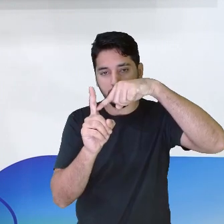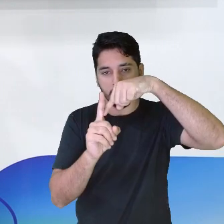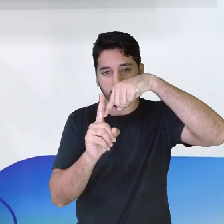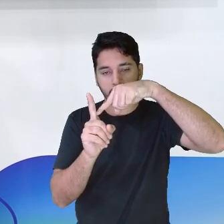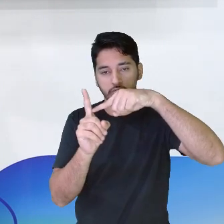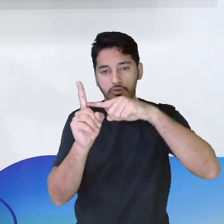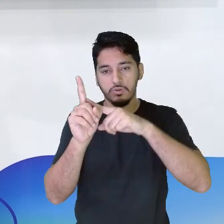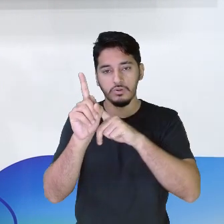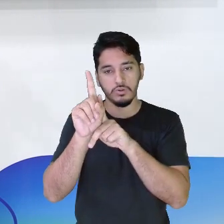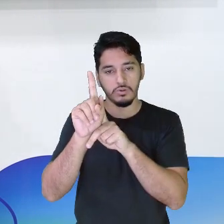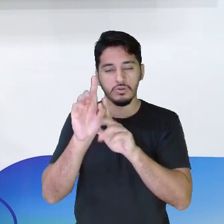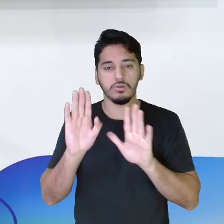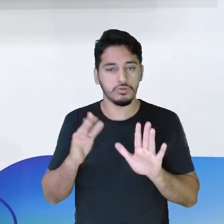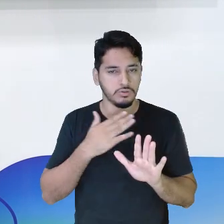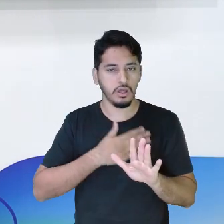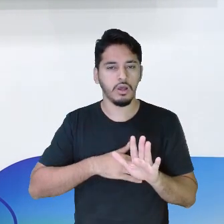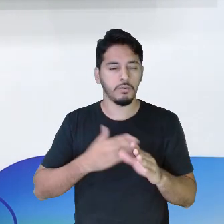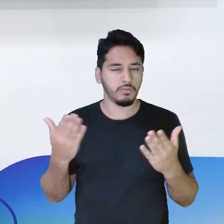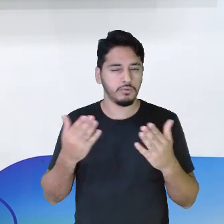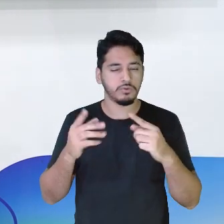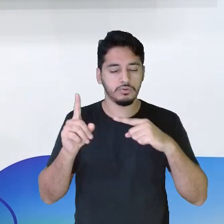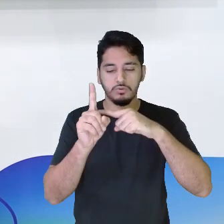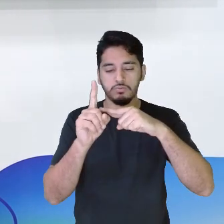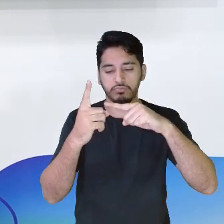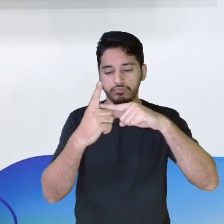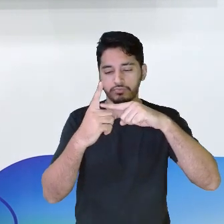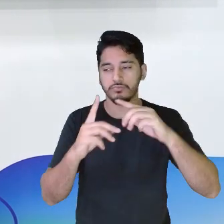formam o meu ângulo, beleza?